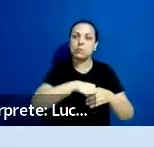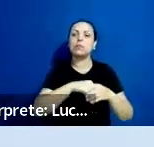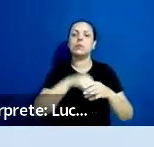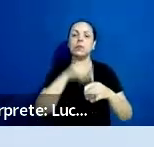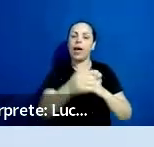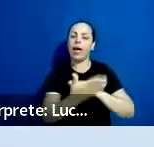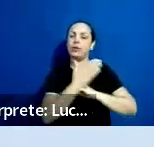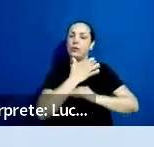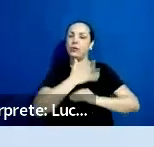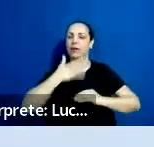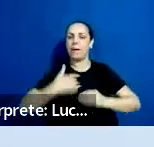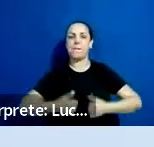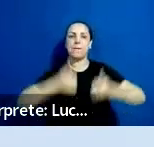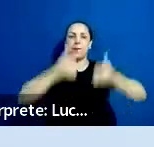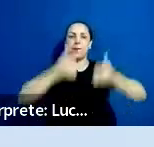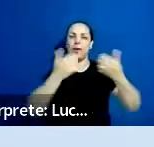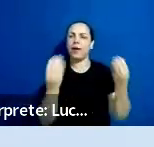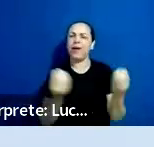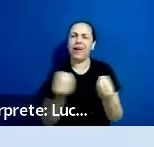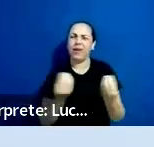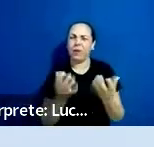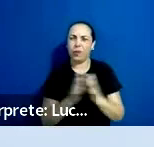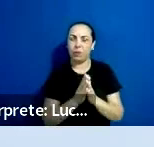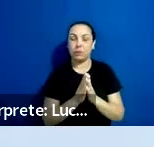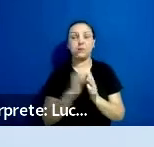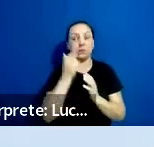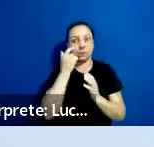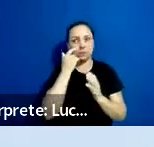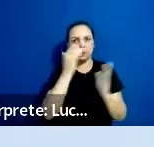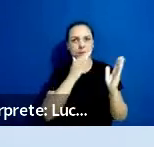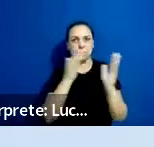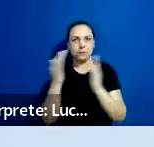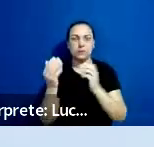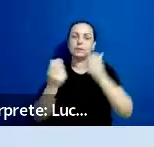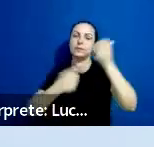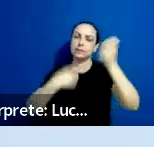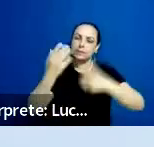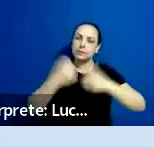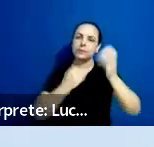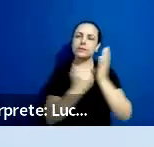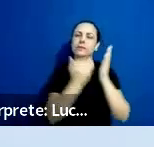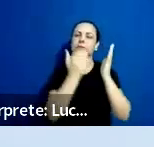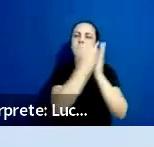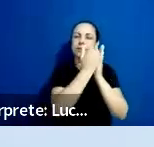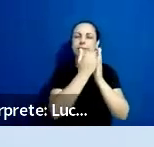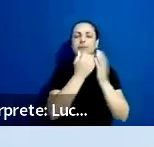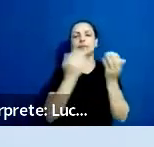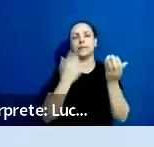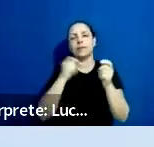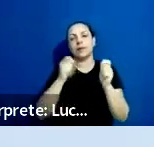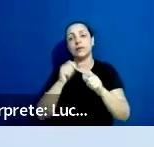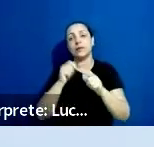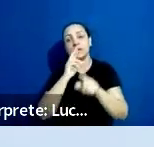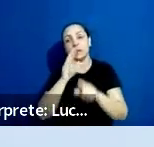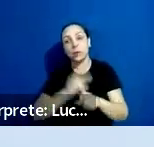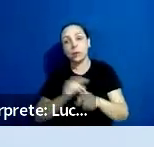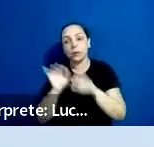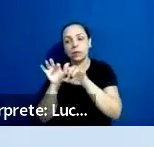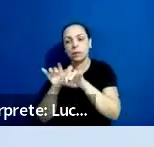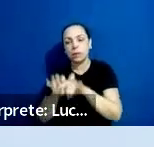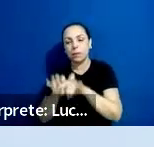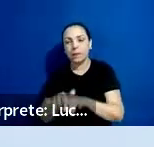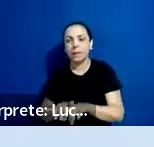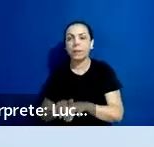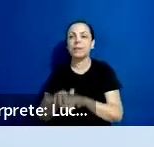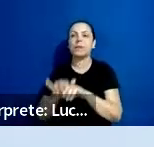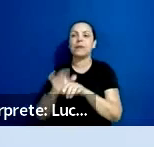mais saúde. Então, eu peço que vocês estejam interagindo ali no chat comigo, para que eu possa ver o que vocês estão falando. E eu vou explicar